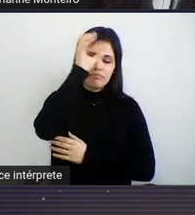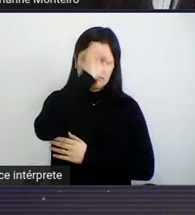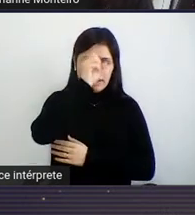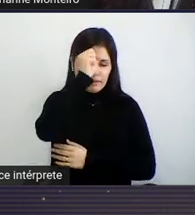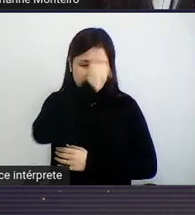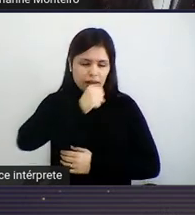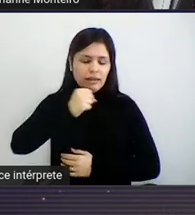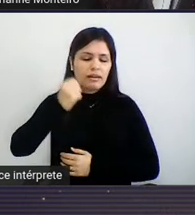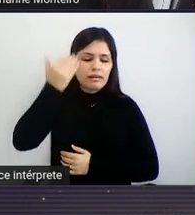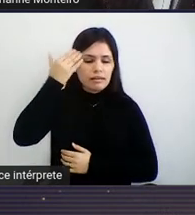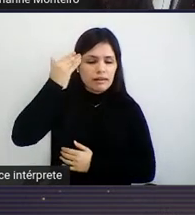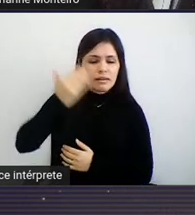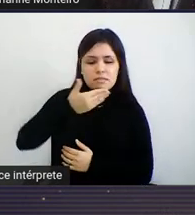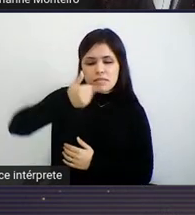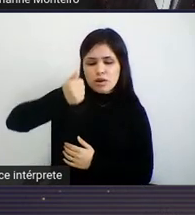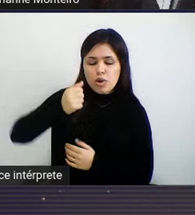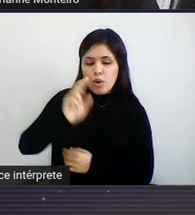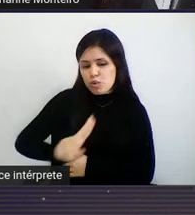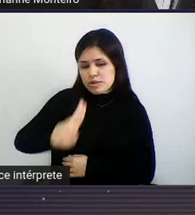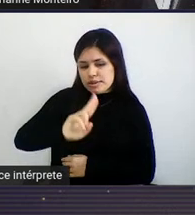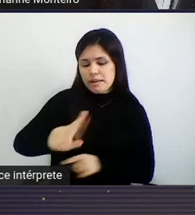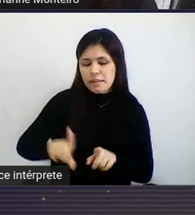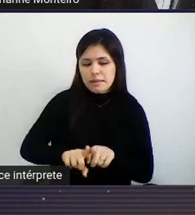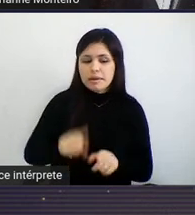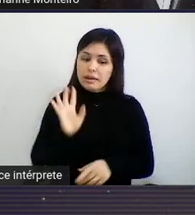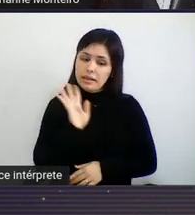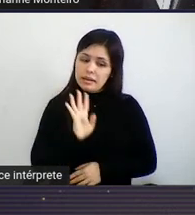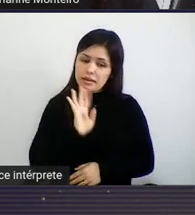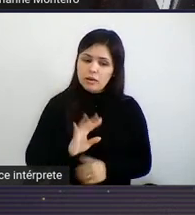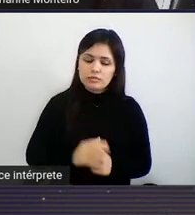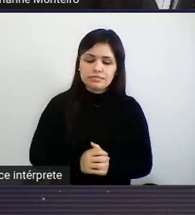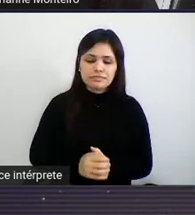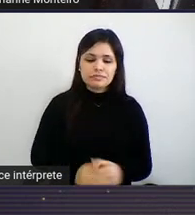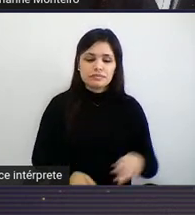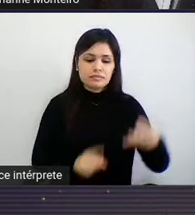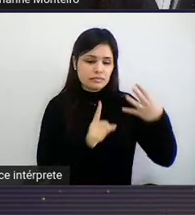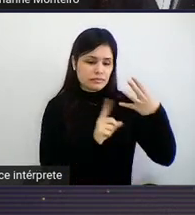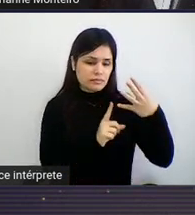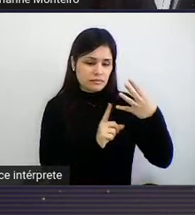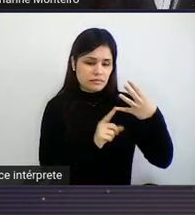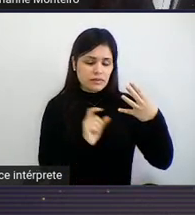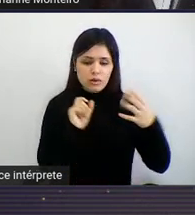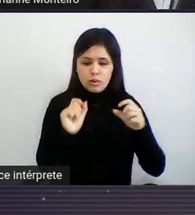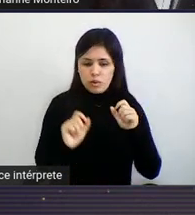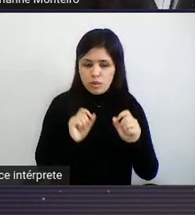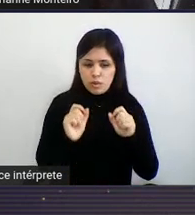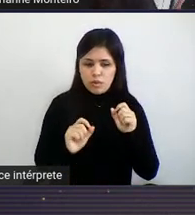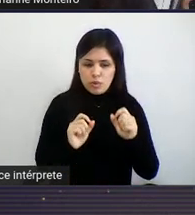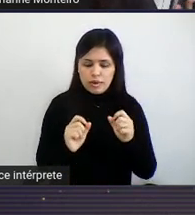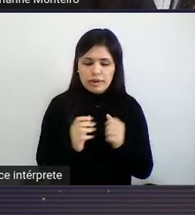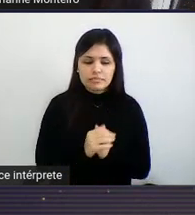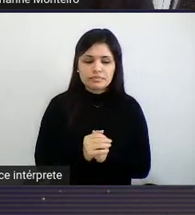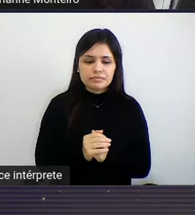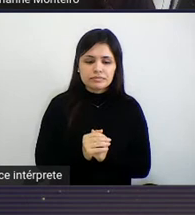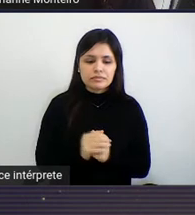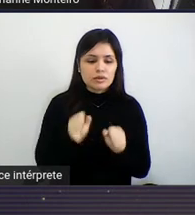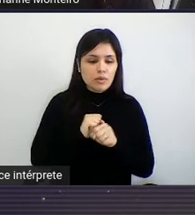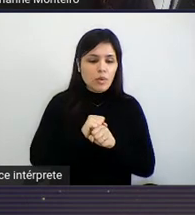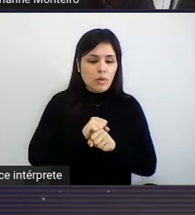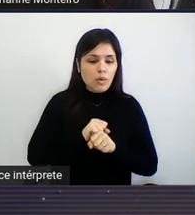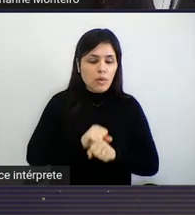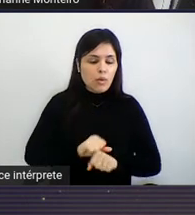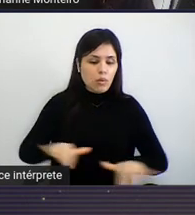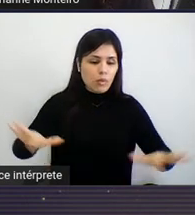aquilo. É bem legal. E um quarto ponto também é compartilhar conhecimento. Então, da mesma forma